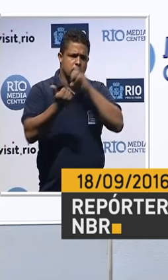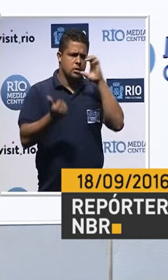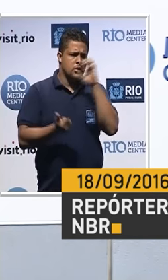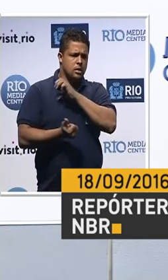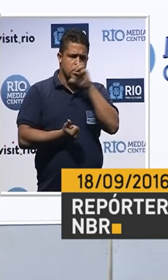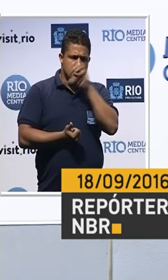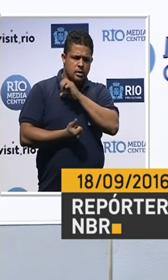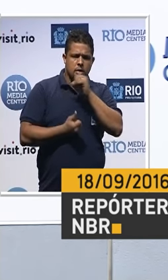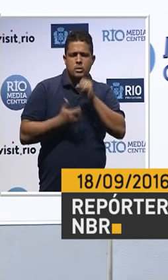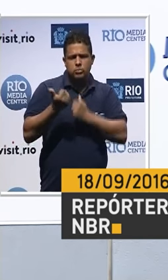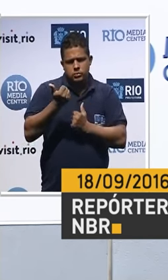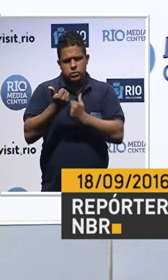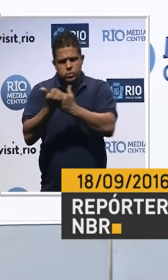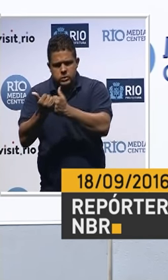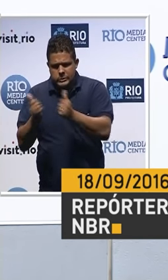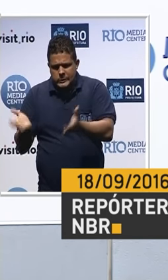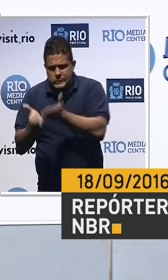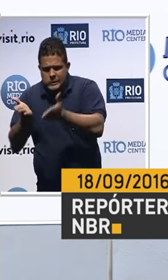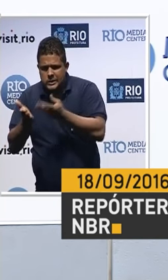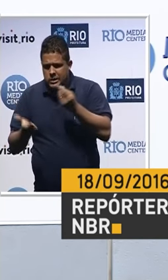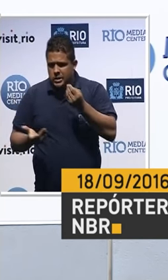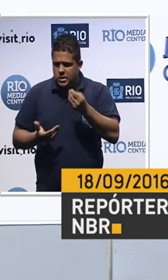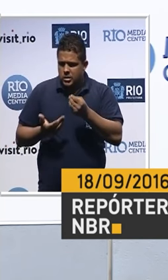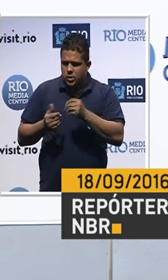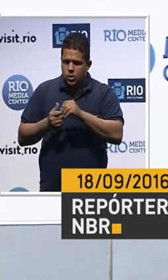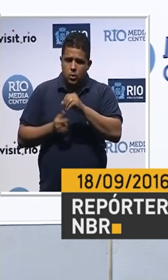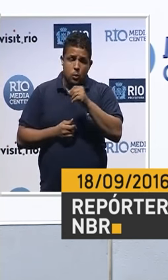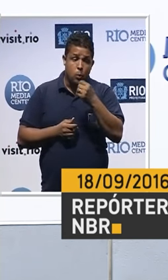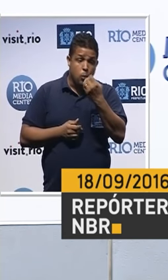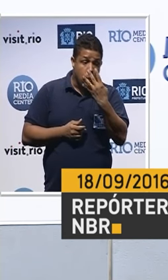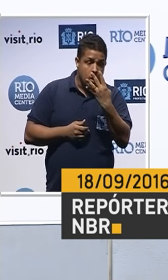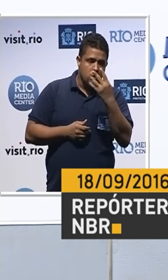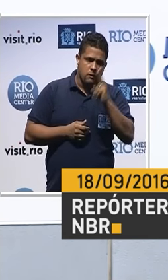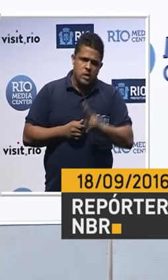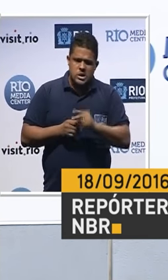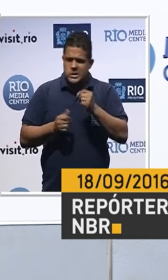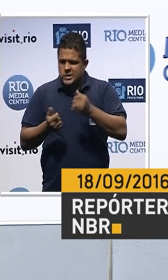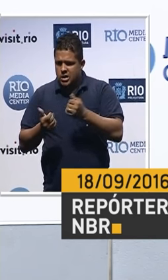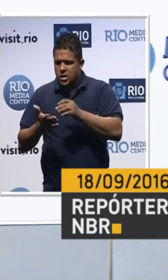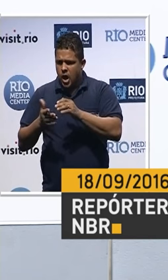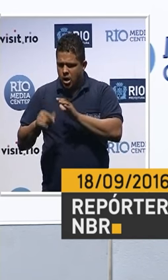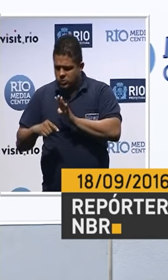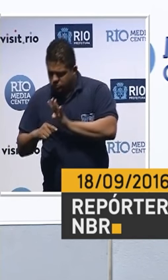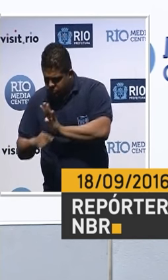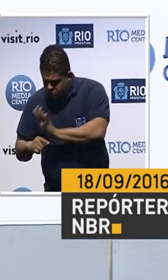de forma ágil. Se tentou, por quatro vezes, reanimá-lo,